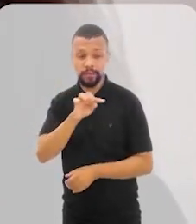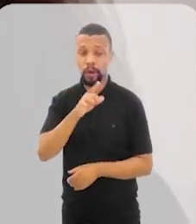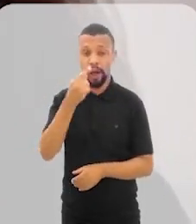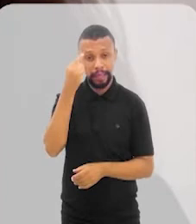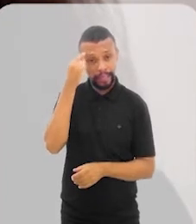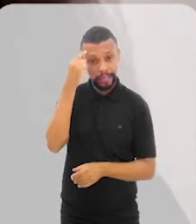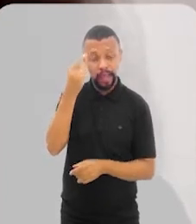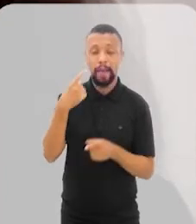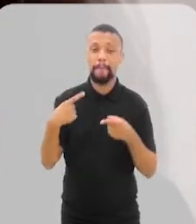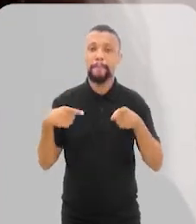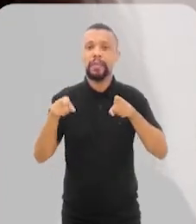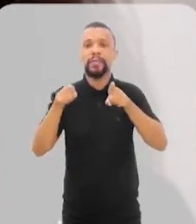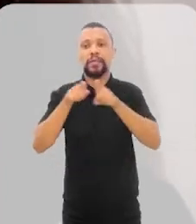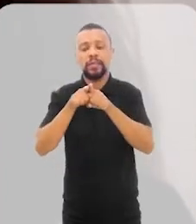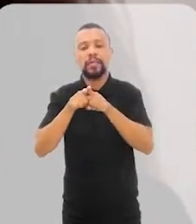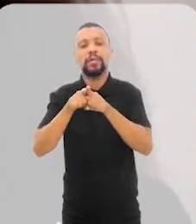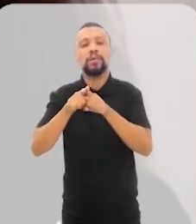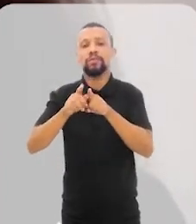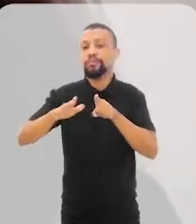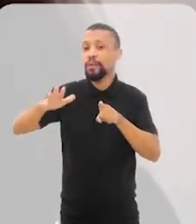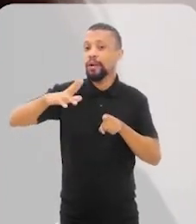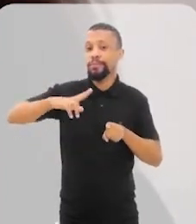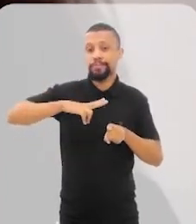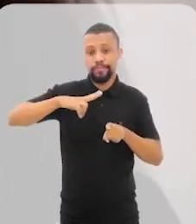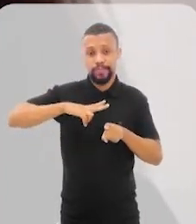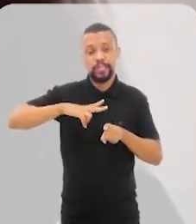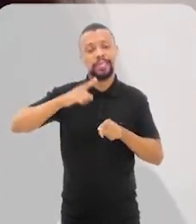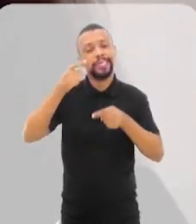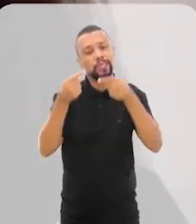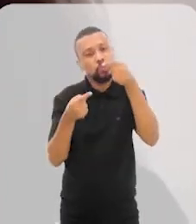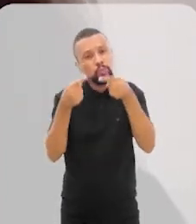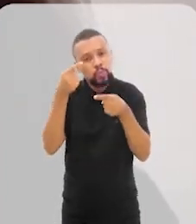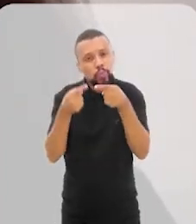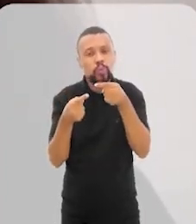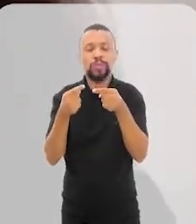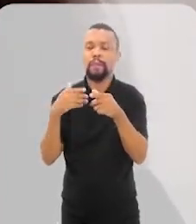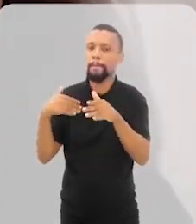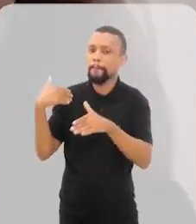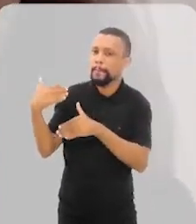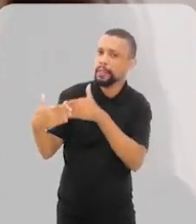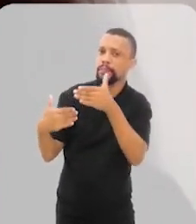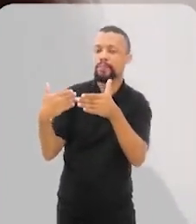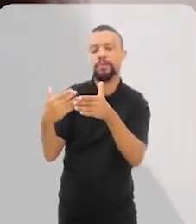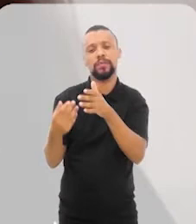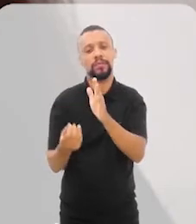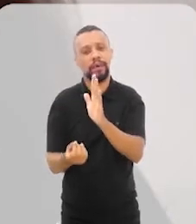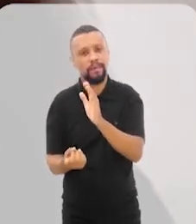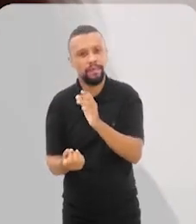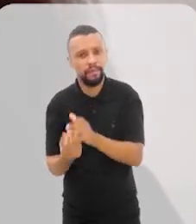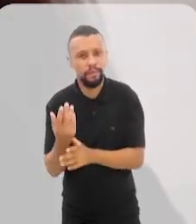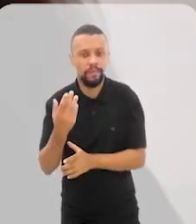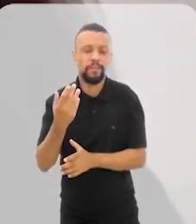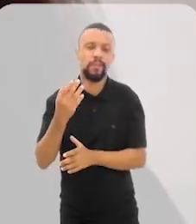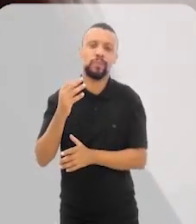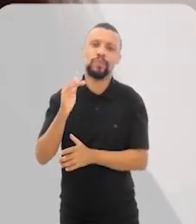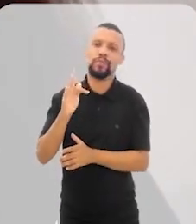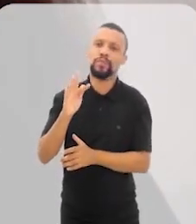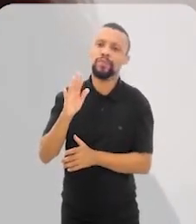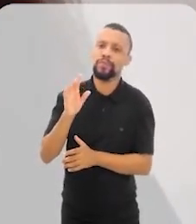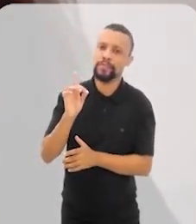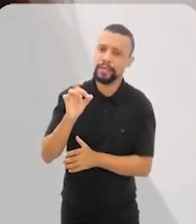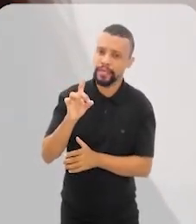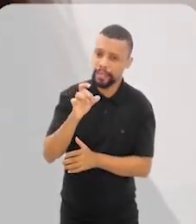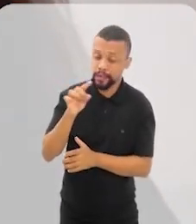ela, em parceria com o Rio de Impacto, né, ela já vem discutindo com o Rio de Impacto, participando desde a fundação, ela traz